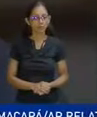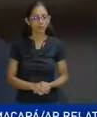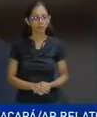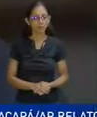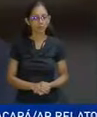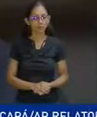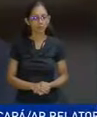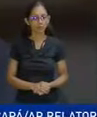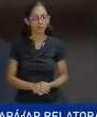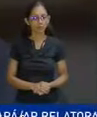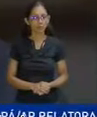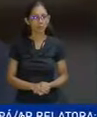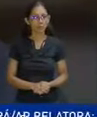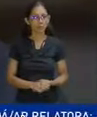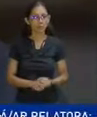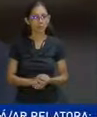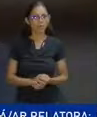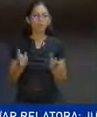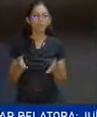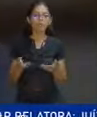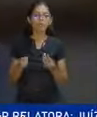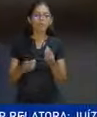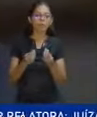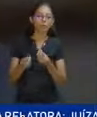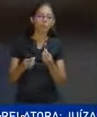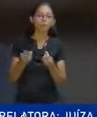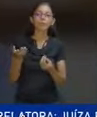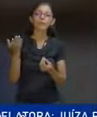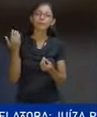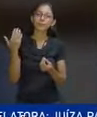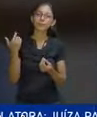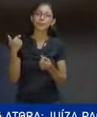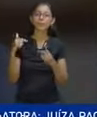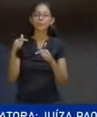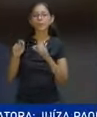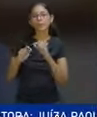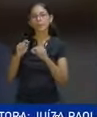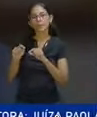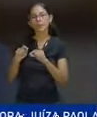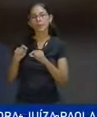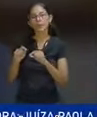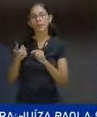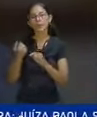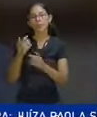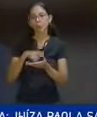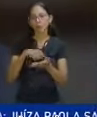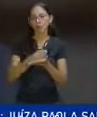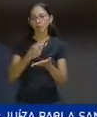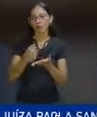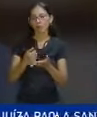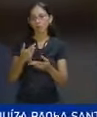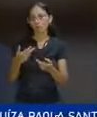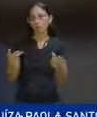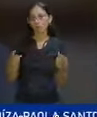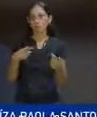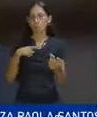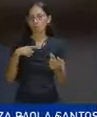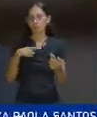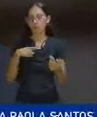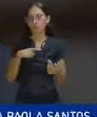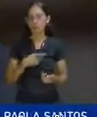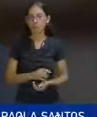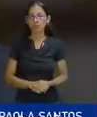foi consignado pelo acórdão questionado, de que a norma de regência, com a finalidade de resguardar os mencionados princípios